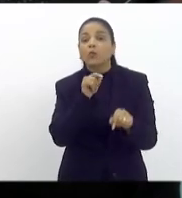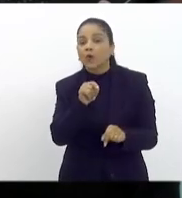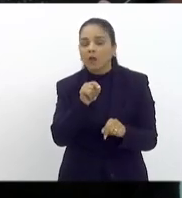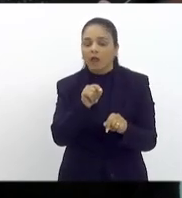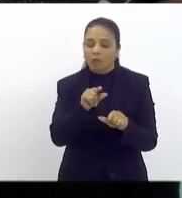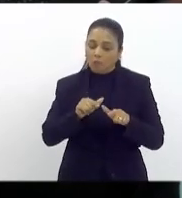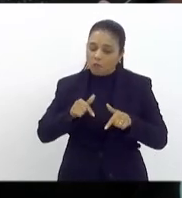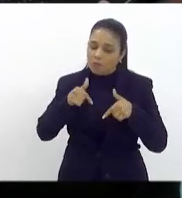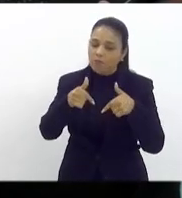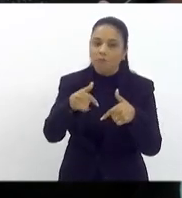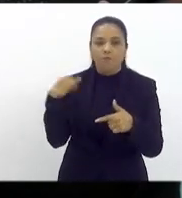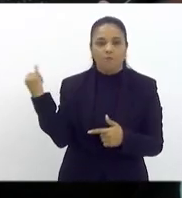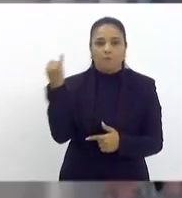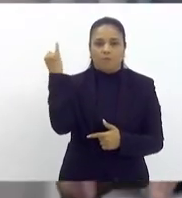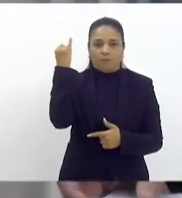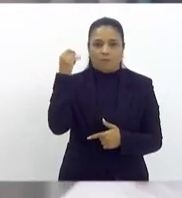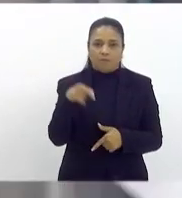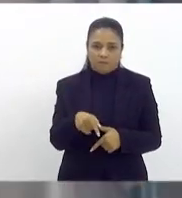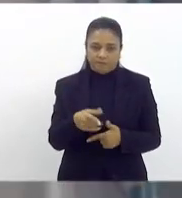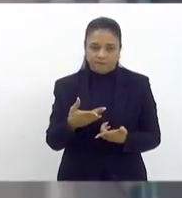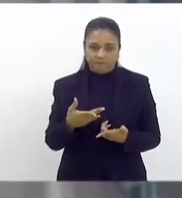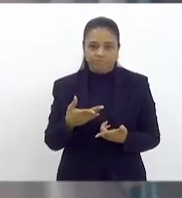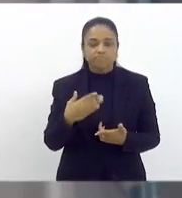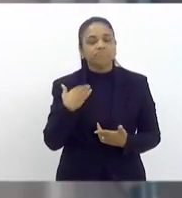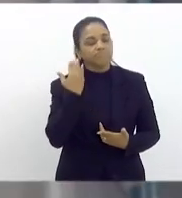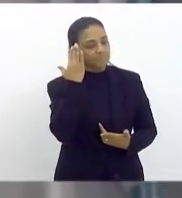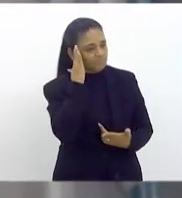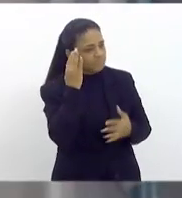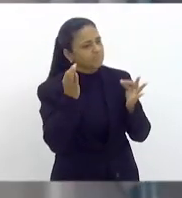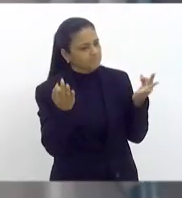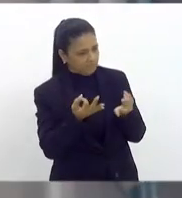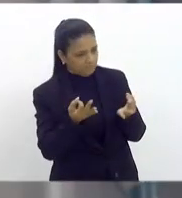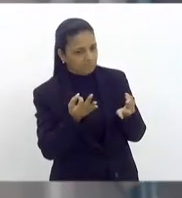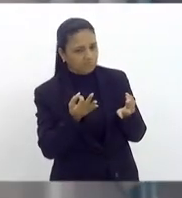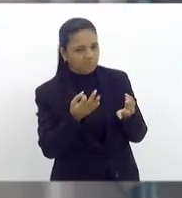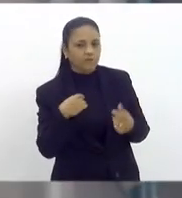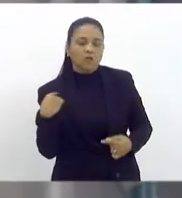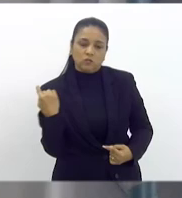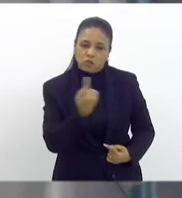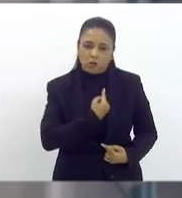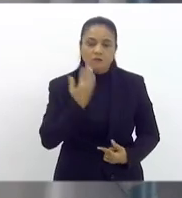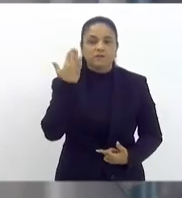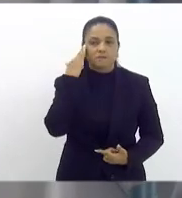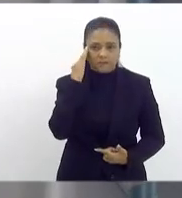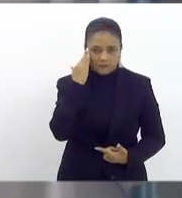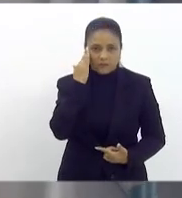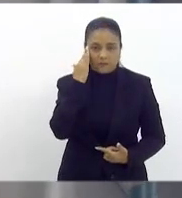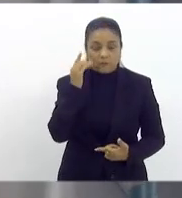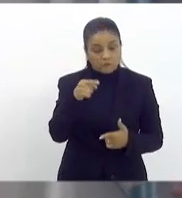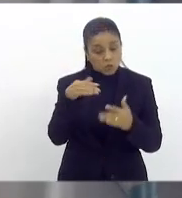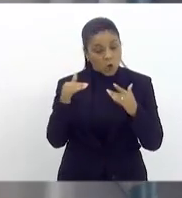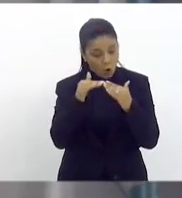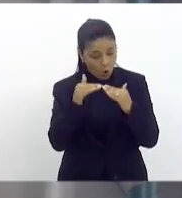ato. Perfeito. Então, entendemos que Vossa Excelência concorda com os termos.